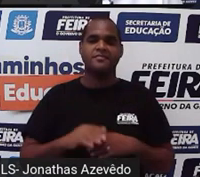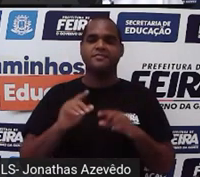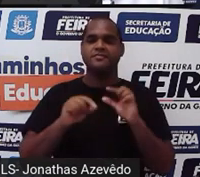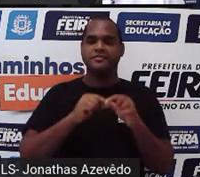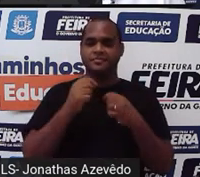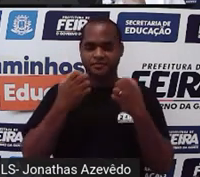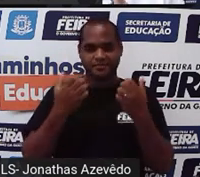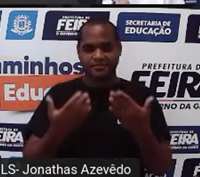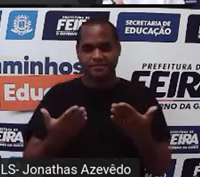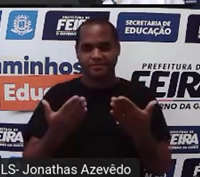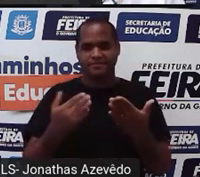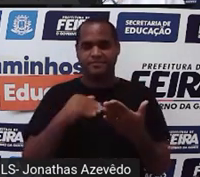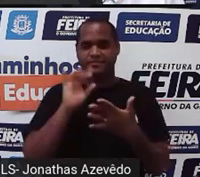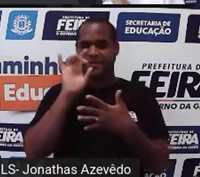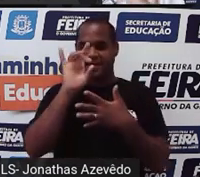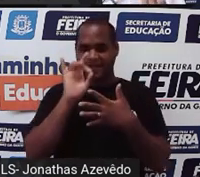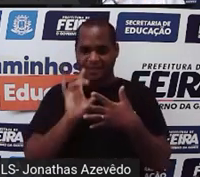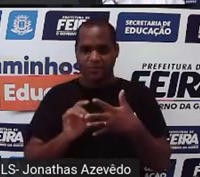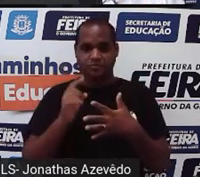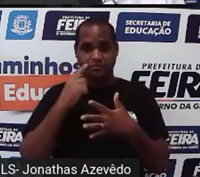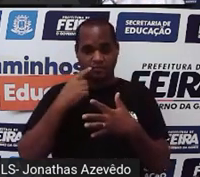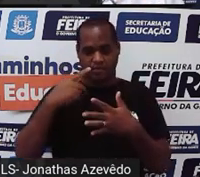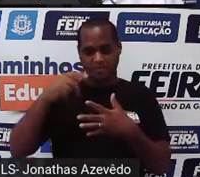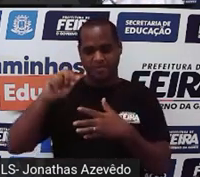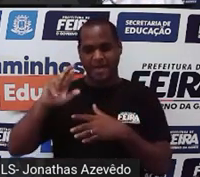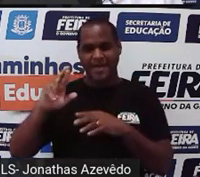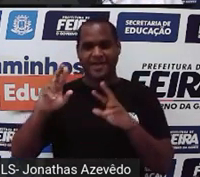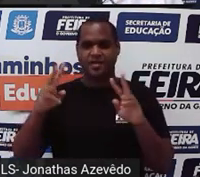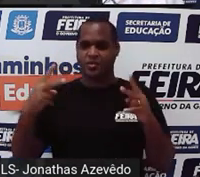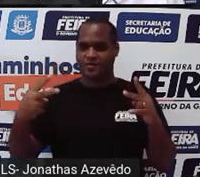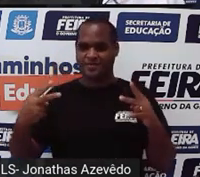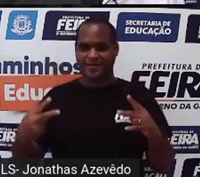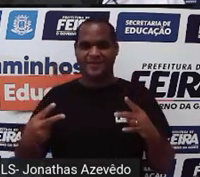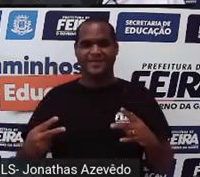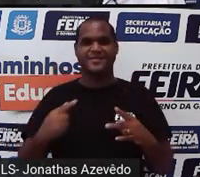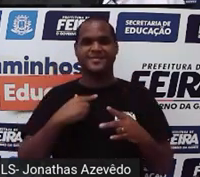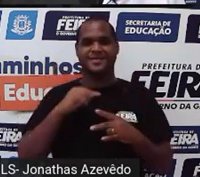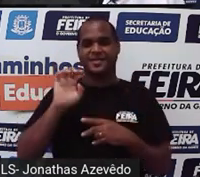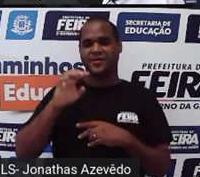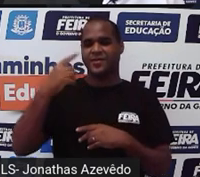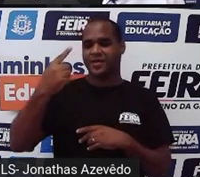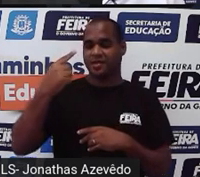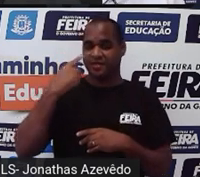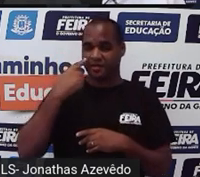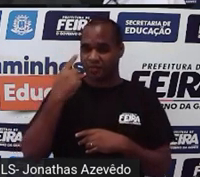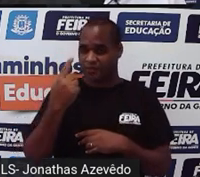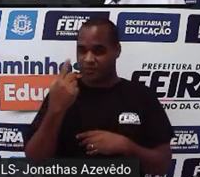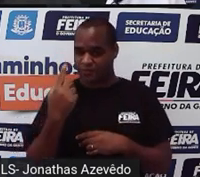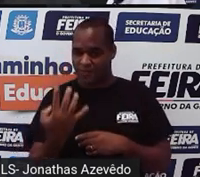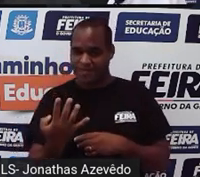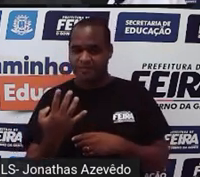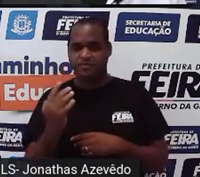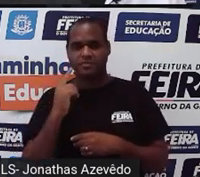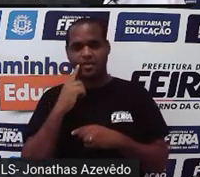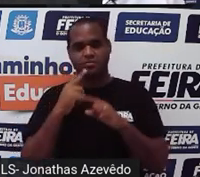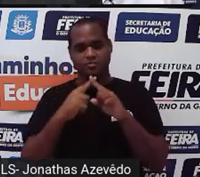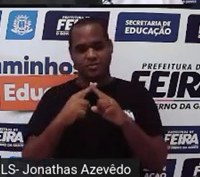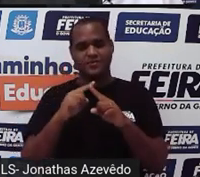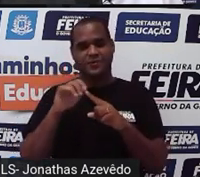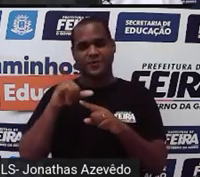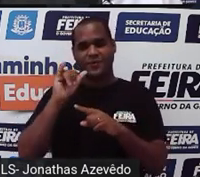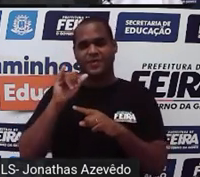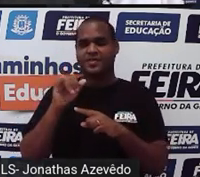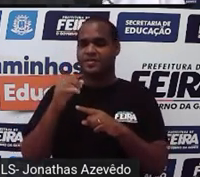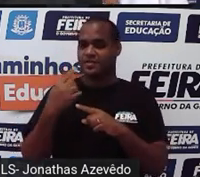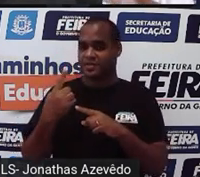testar cada par daquele dentro das equações lembre-se quem 14 x igual a 1